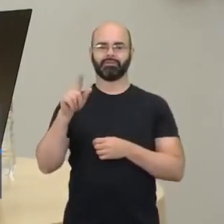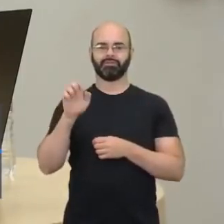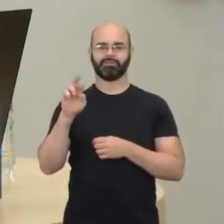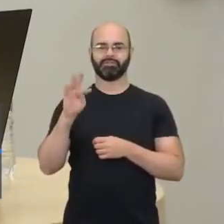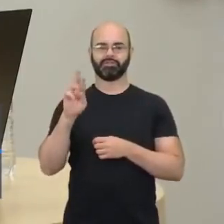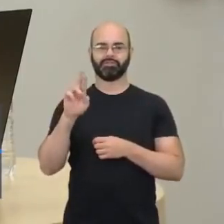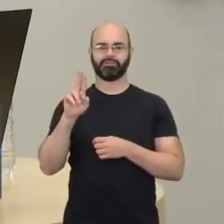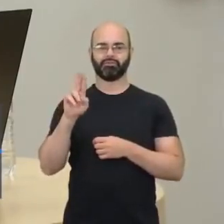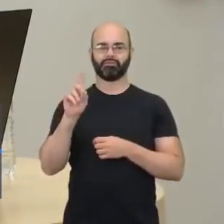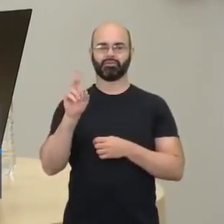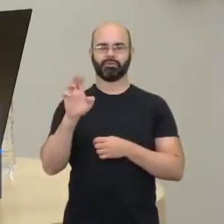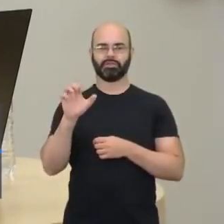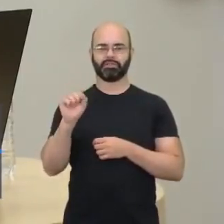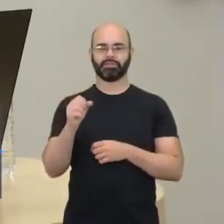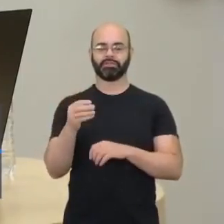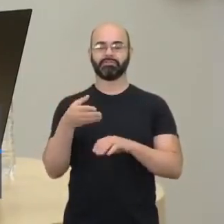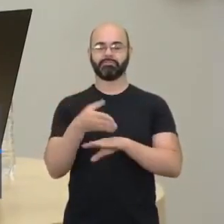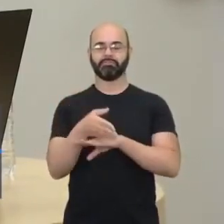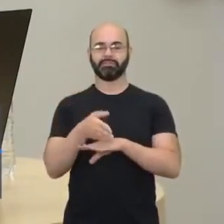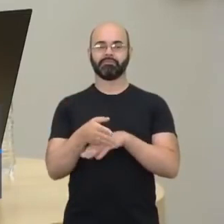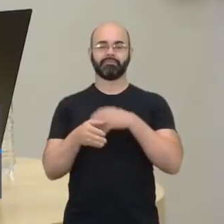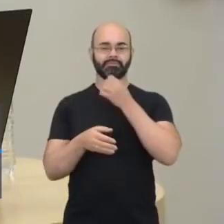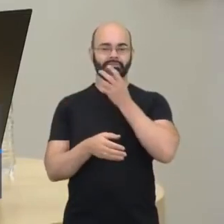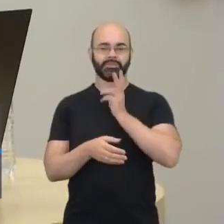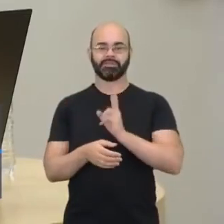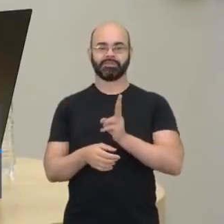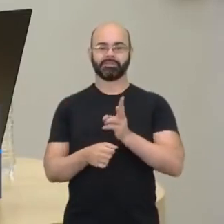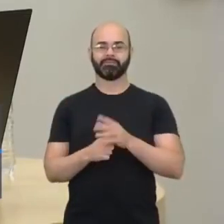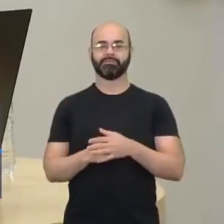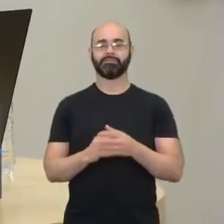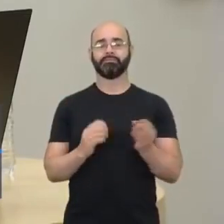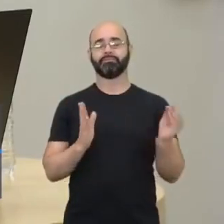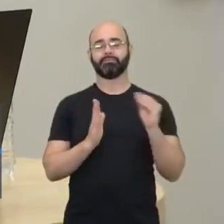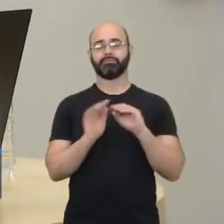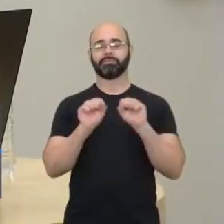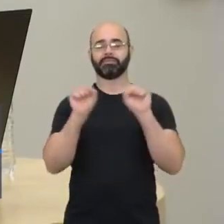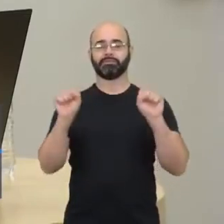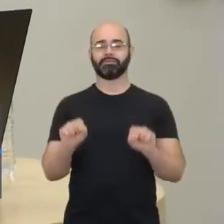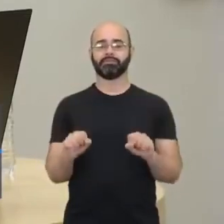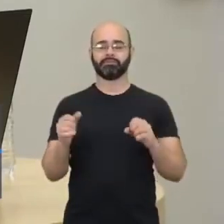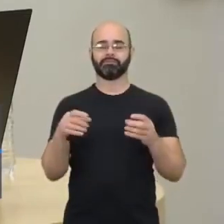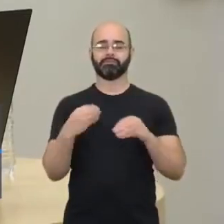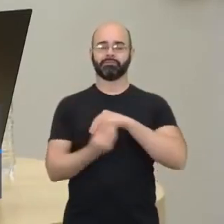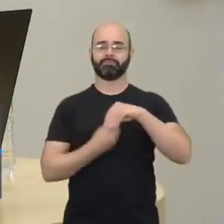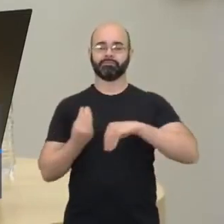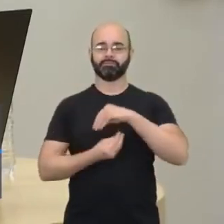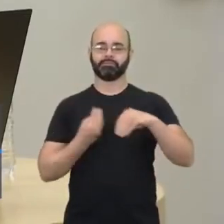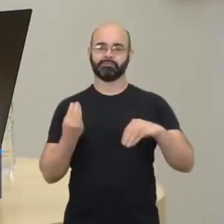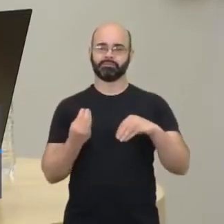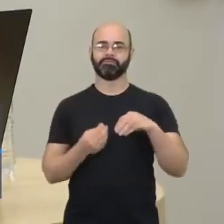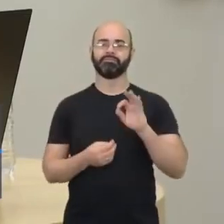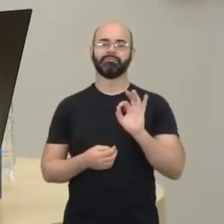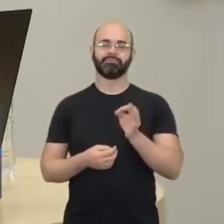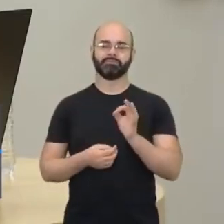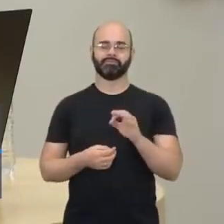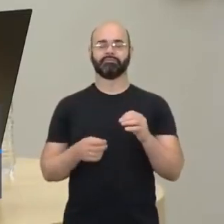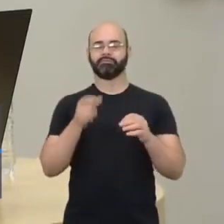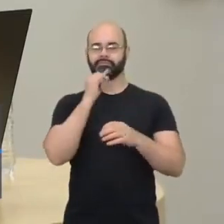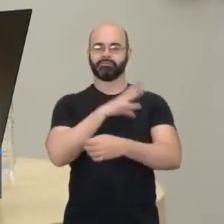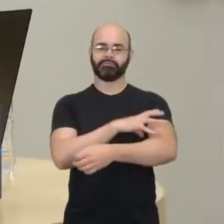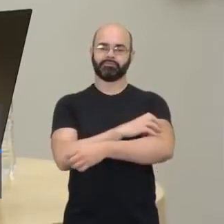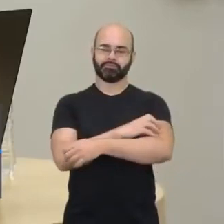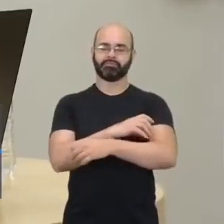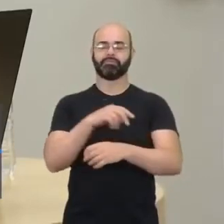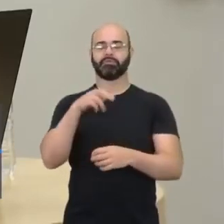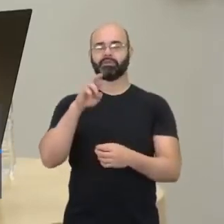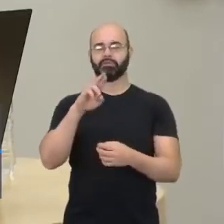sempre aí uma boa participação, uma boa provocação, colocaram que usam sistemas integrados, olha aí. Sim. Que bacana, muscular, nervoso